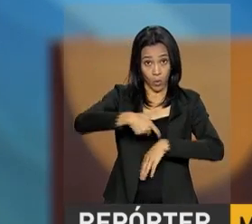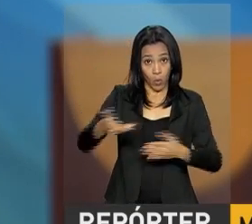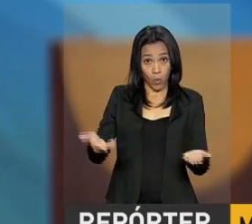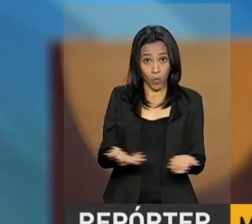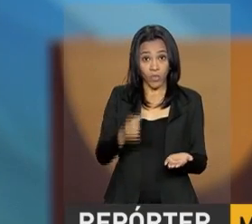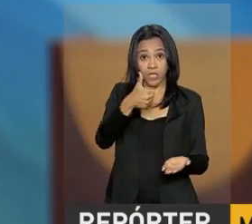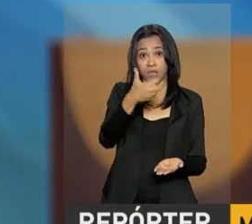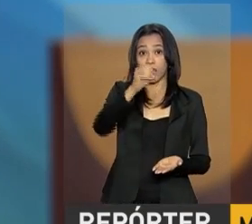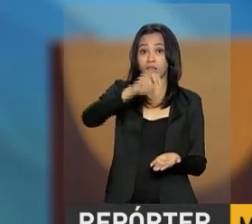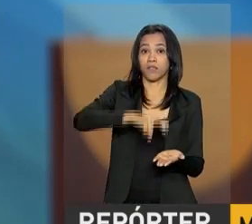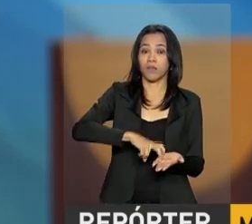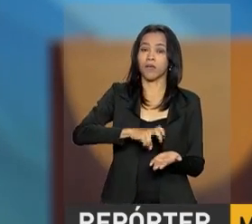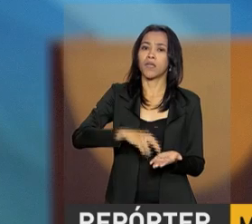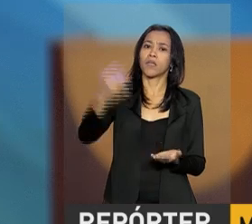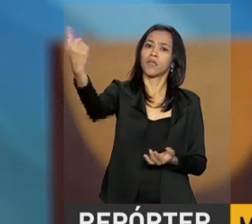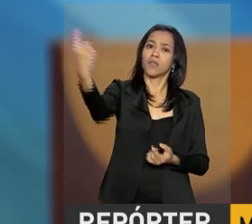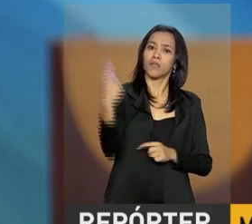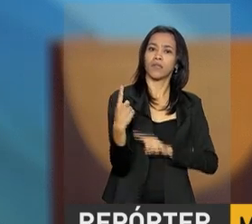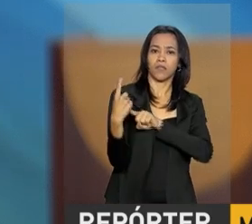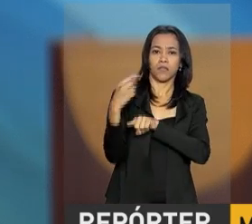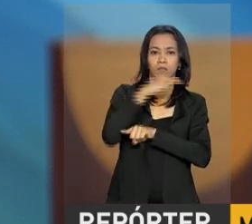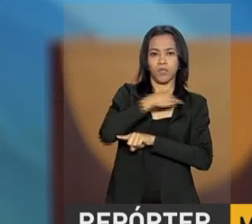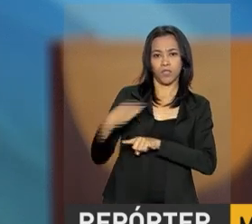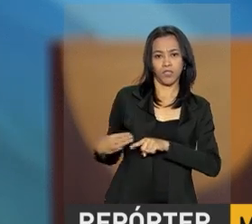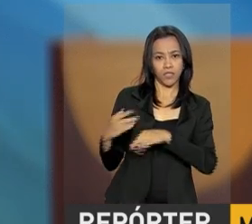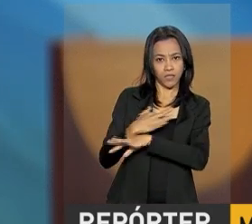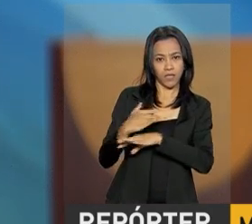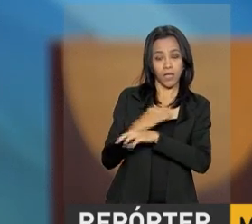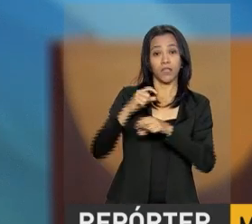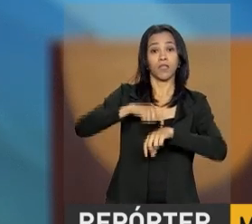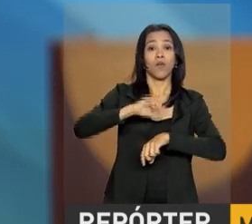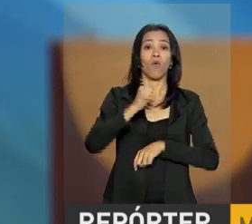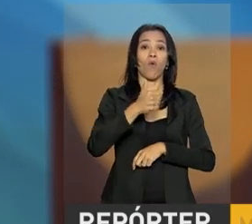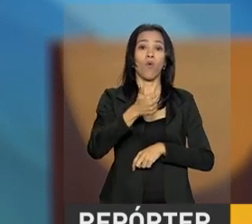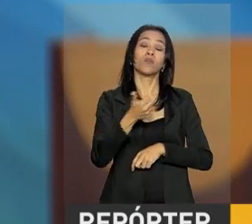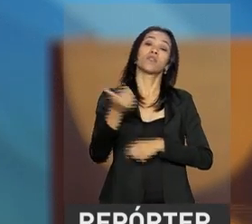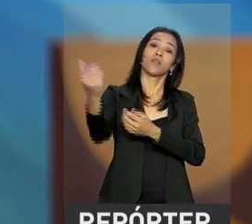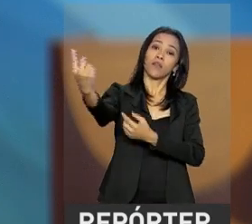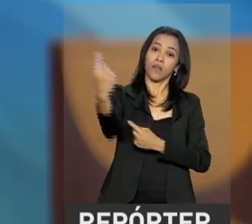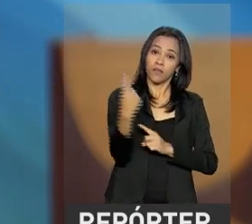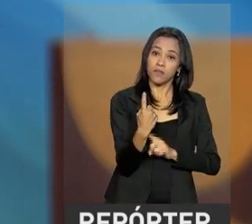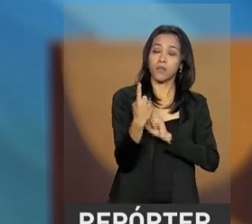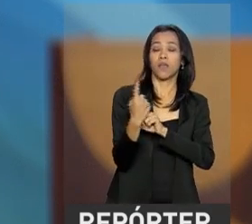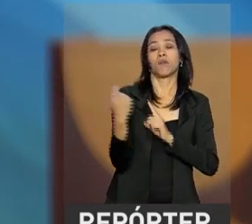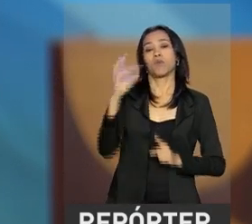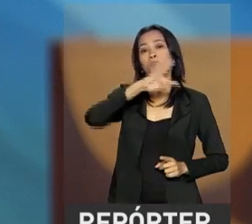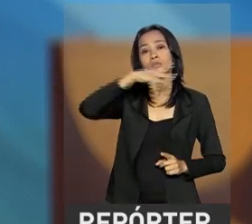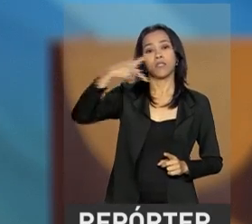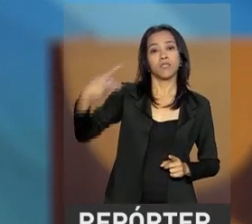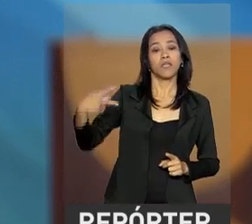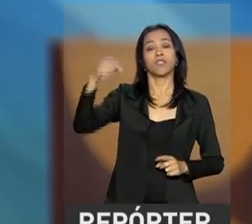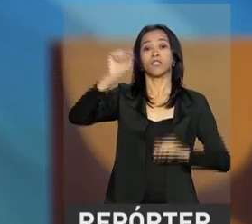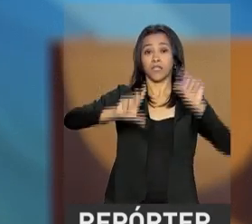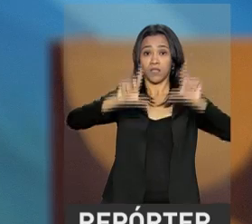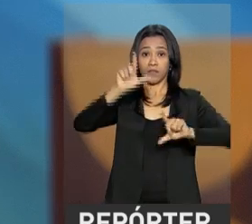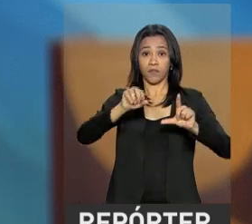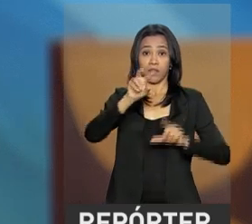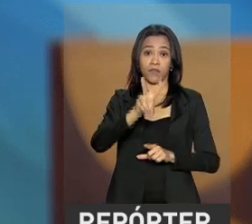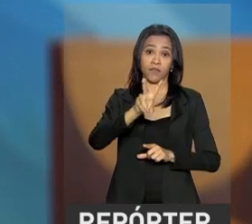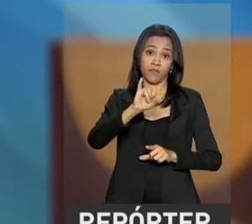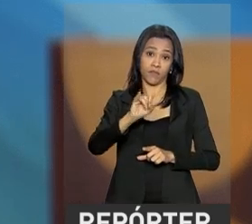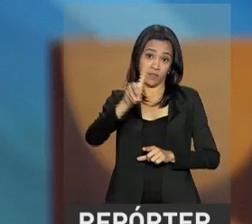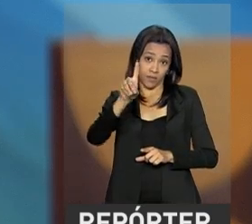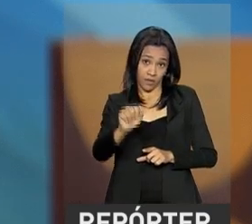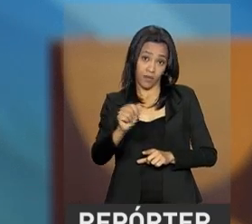o ministro das Cidades, Alexandre Baldi. Já às 11, ele recebe o presidente da Rede Vida de Televisão, João Monteiro de Barros Neto. E